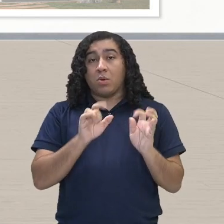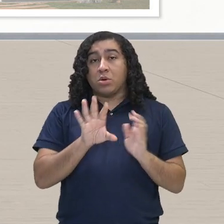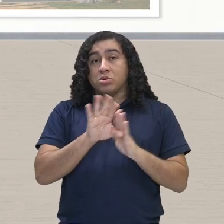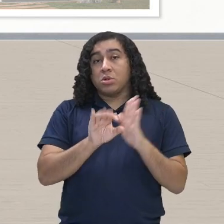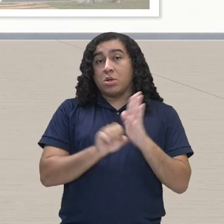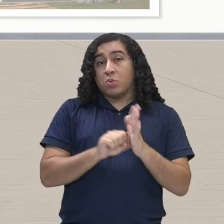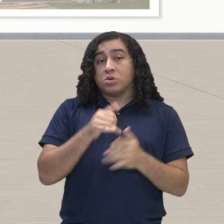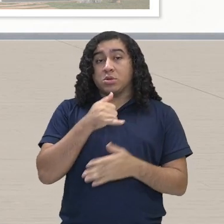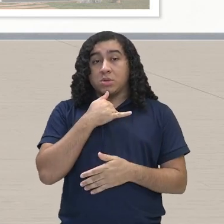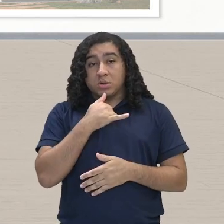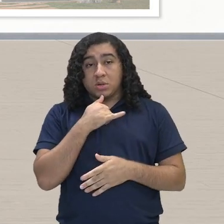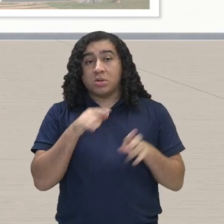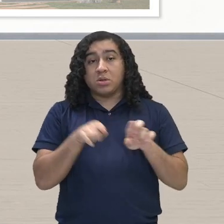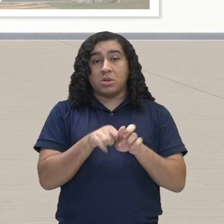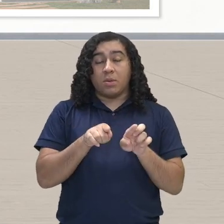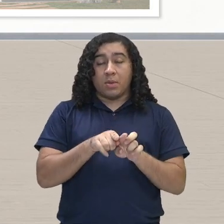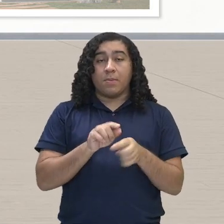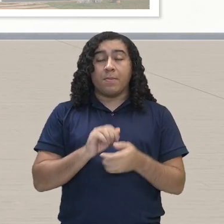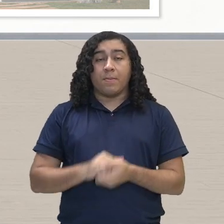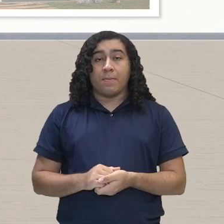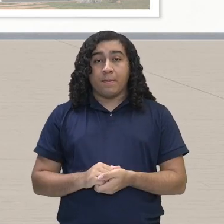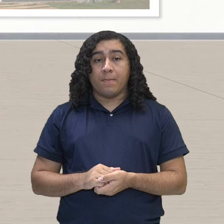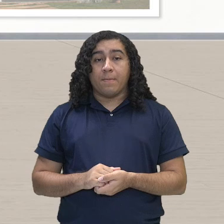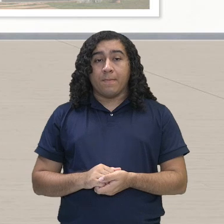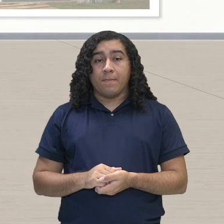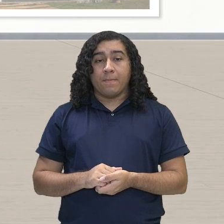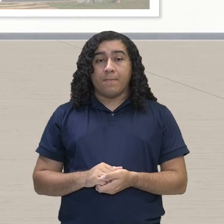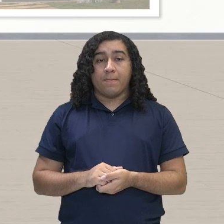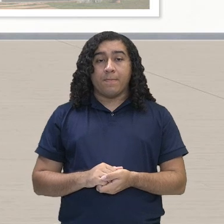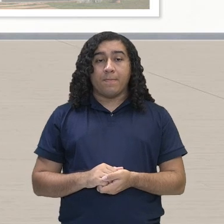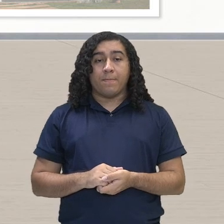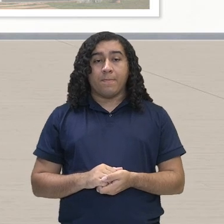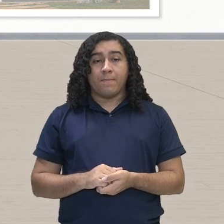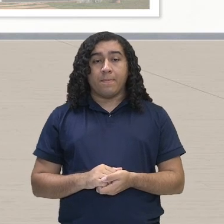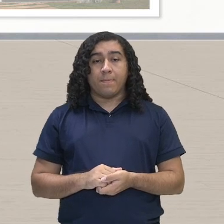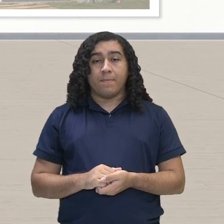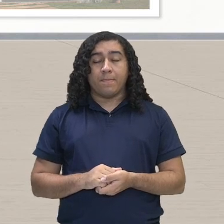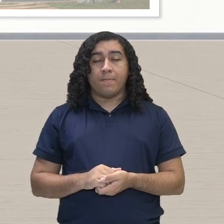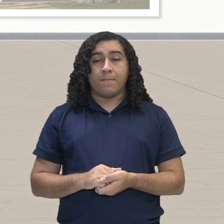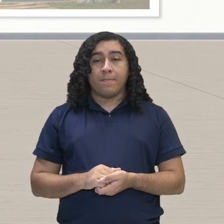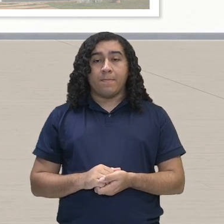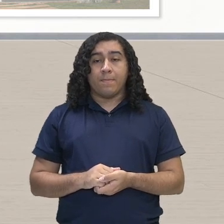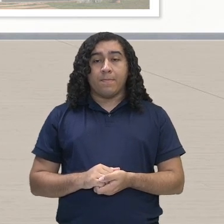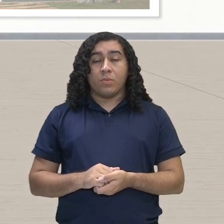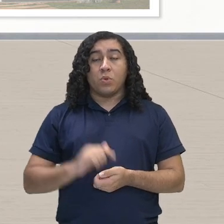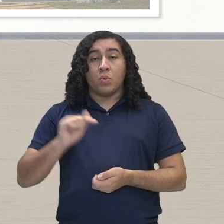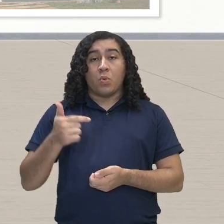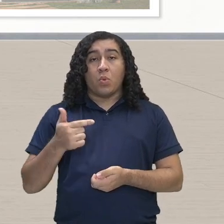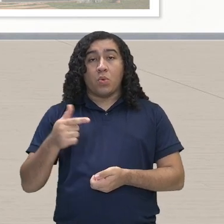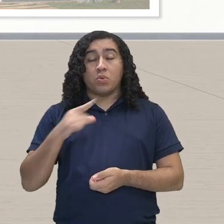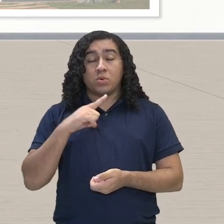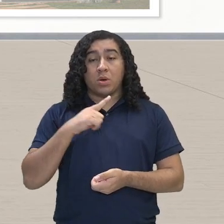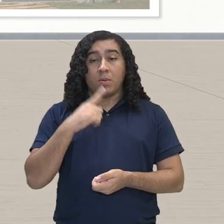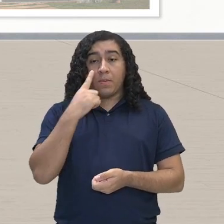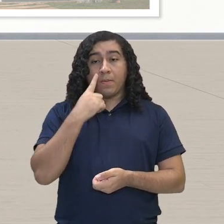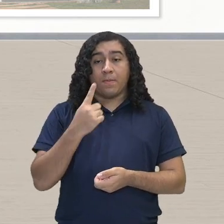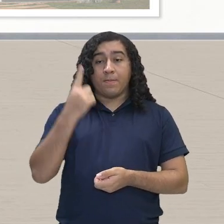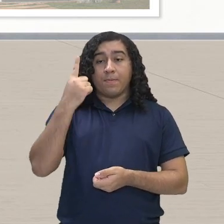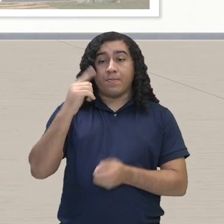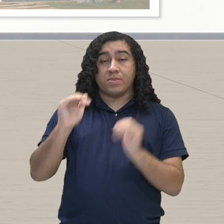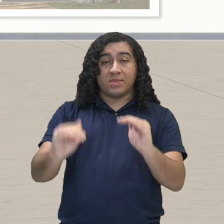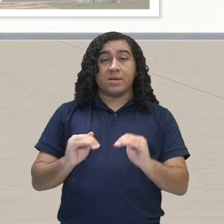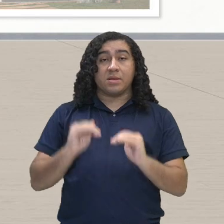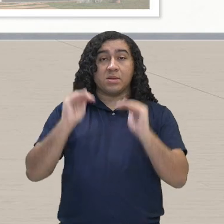de resignação. Do lado você vai ver a imagem uma